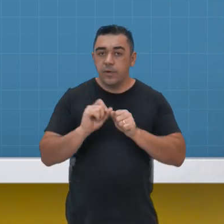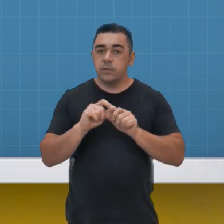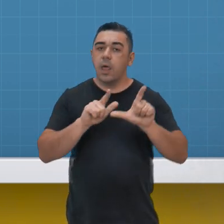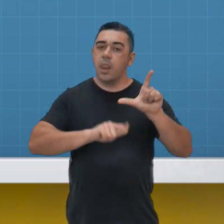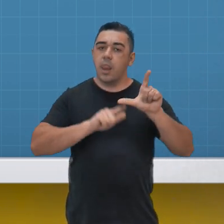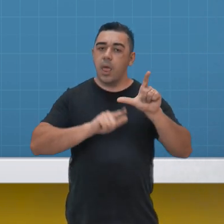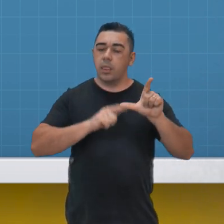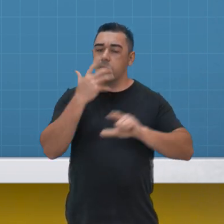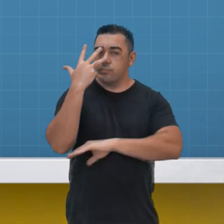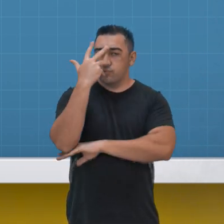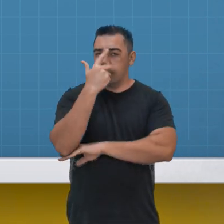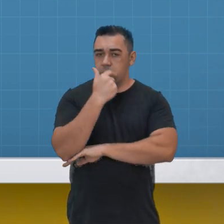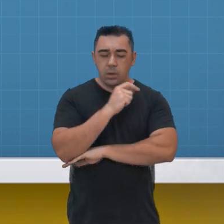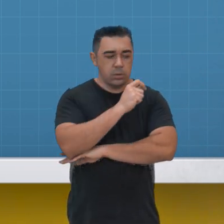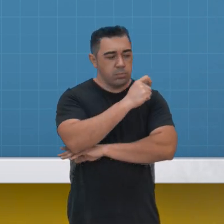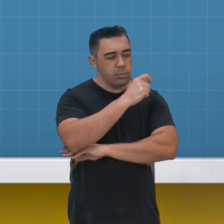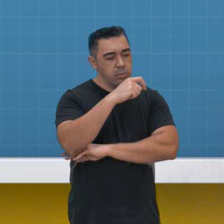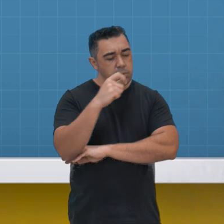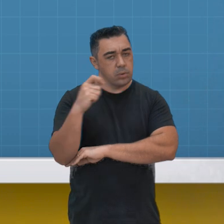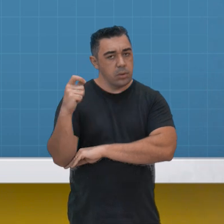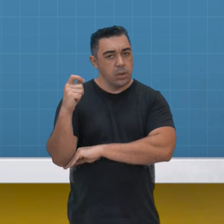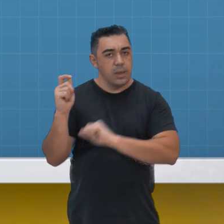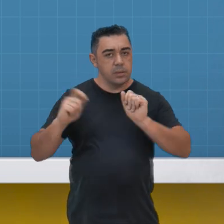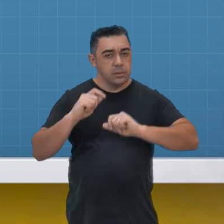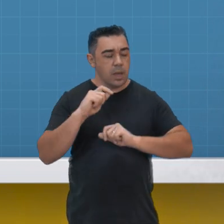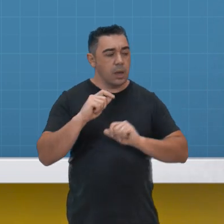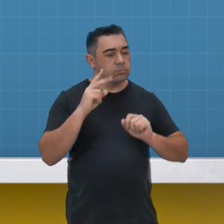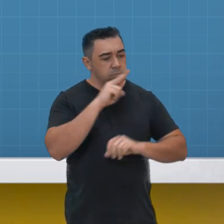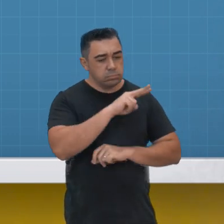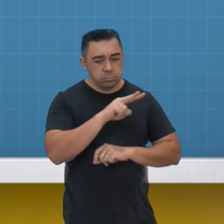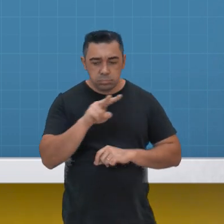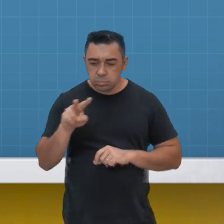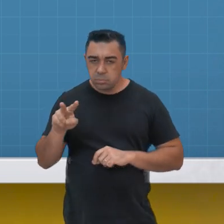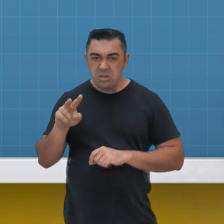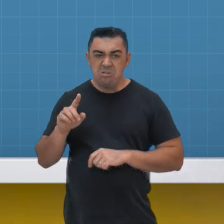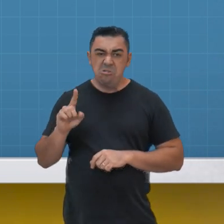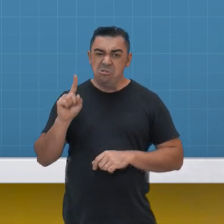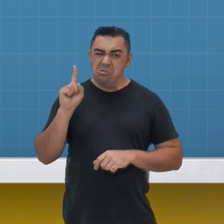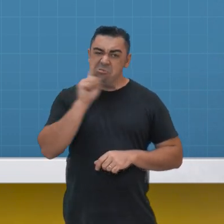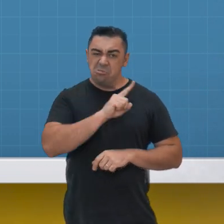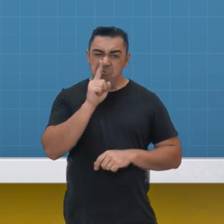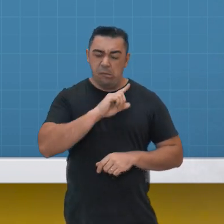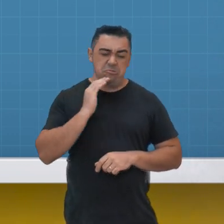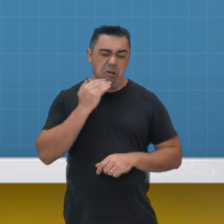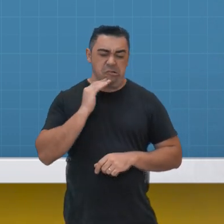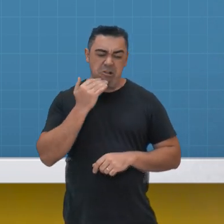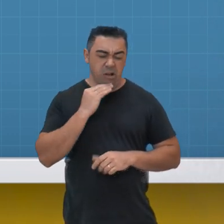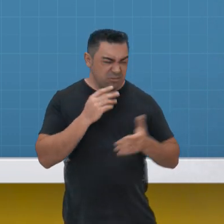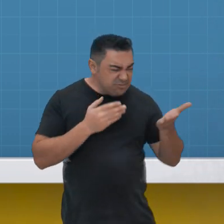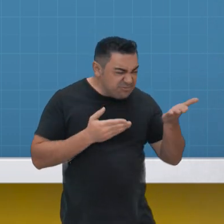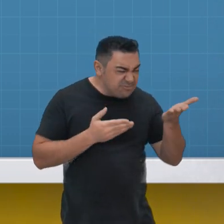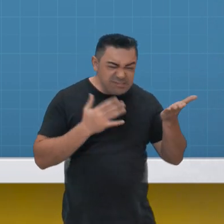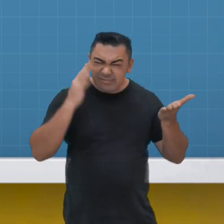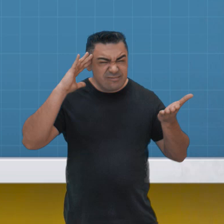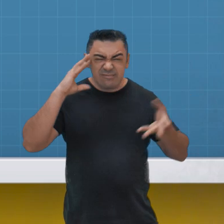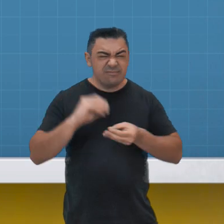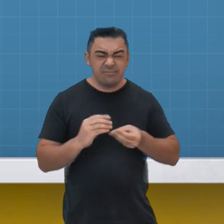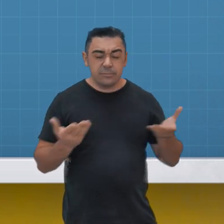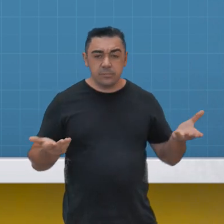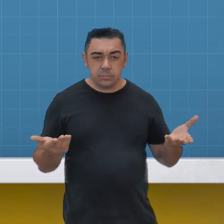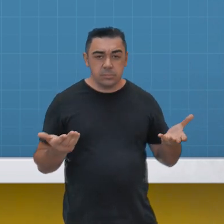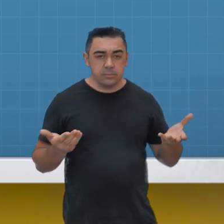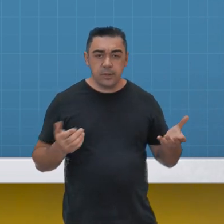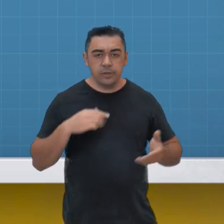fazer uma letra legível, porque se você fizer uma letra horrorosa, que o outro não